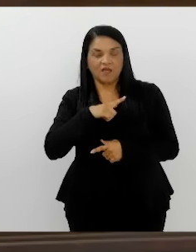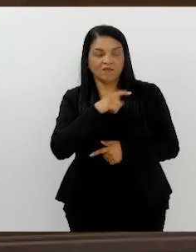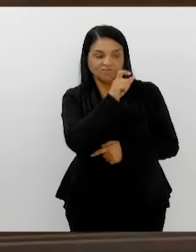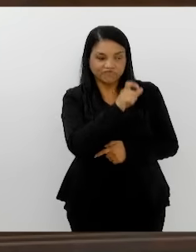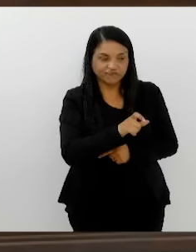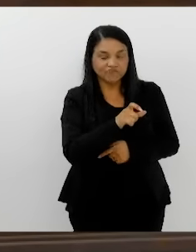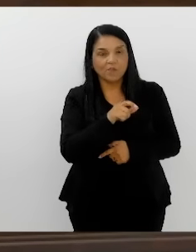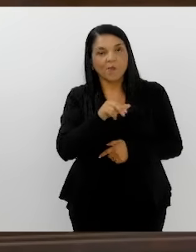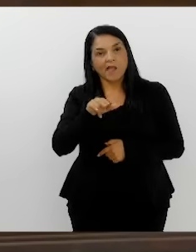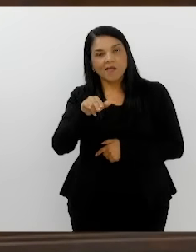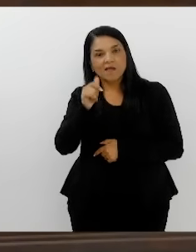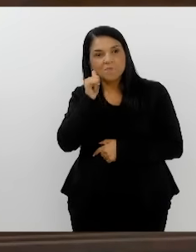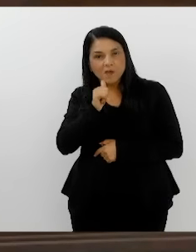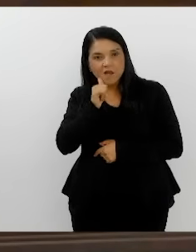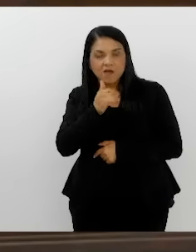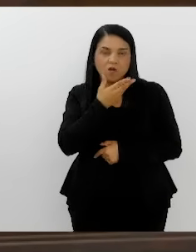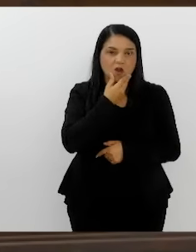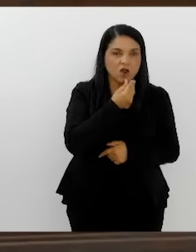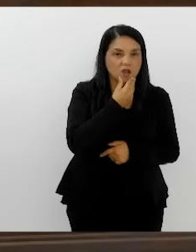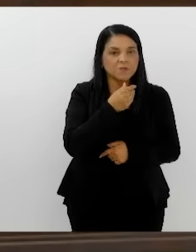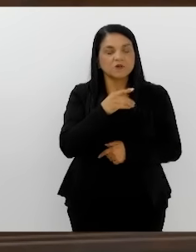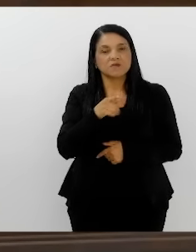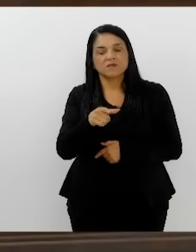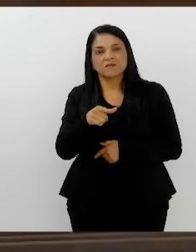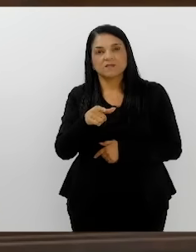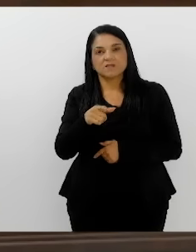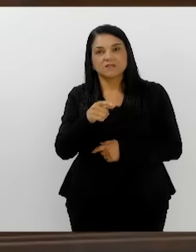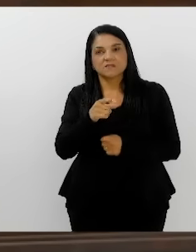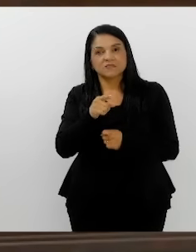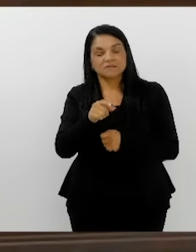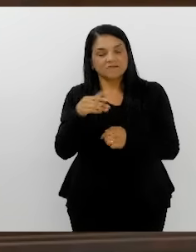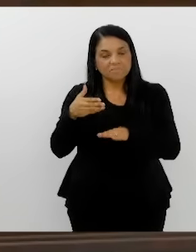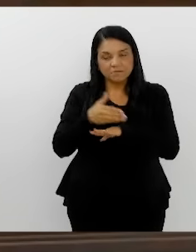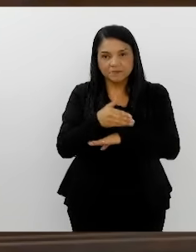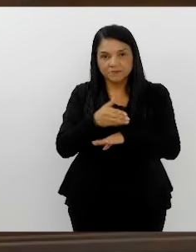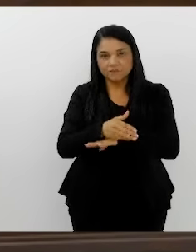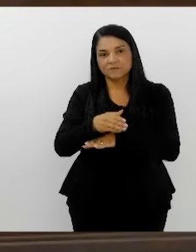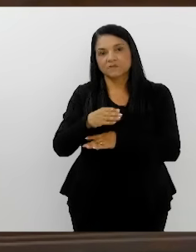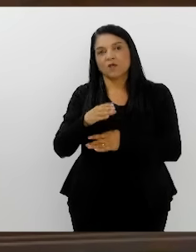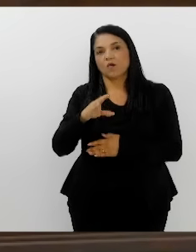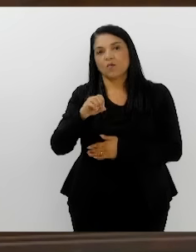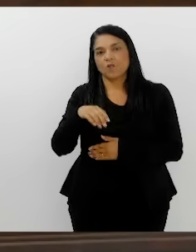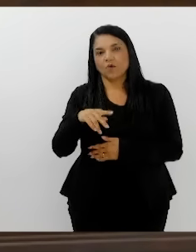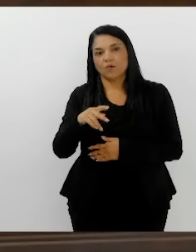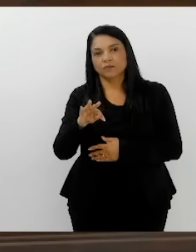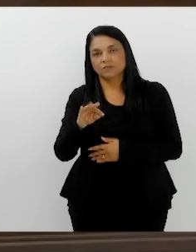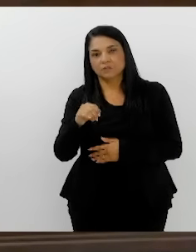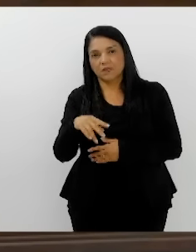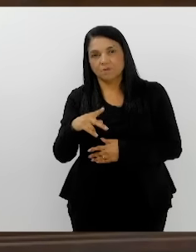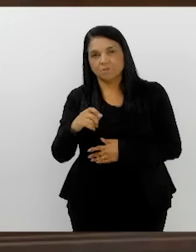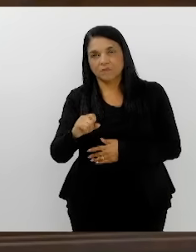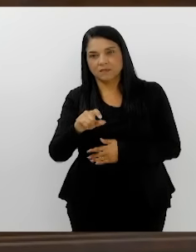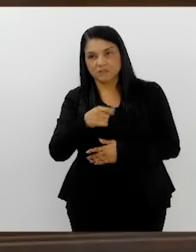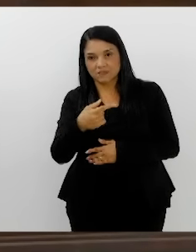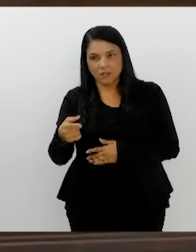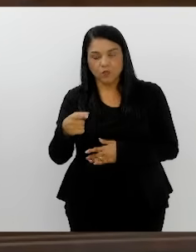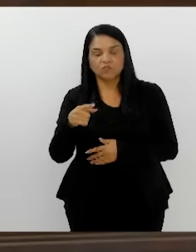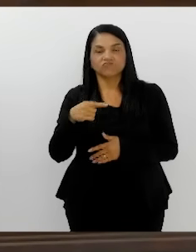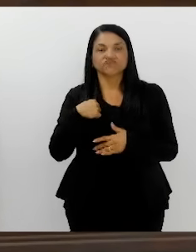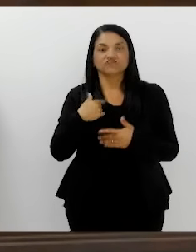irmã, todas as vezes que esse escravo vai na contemplação marial, vai ao Tabor, todas as